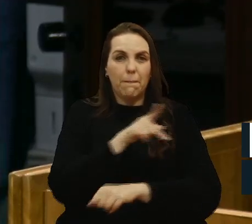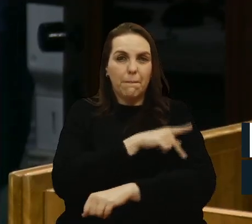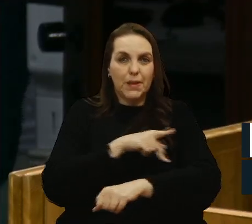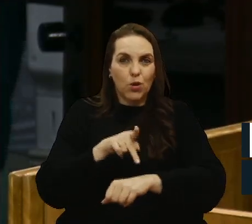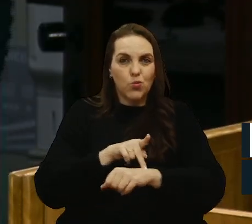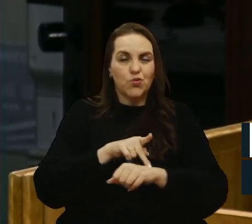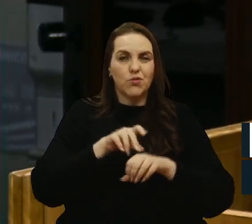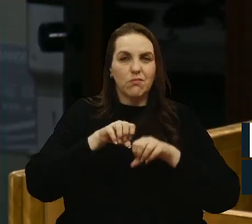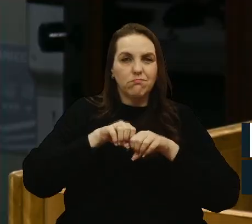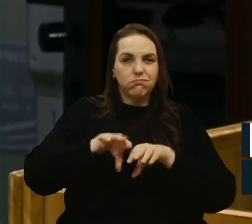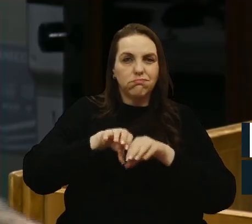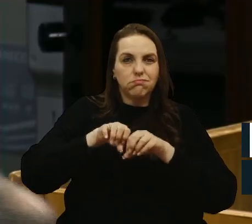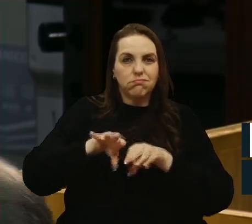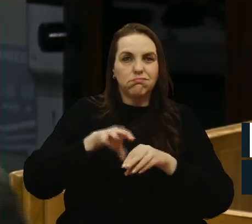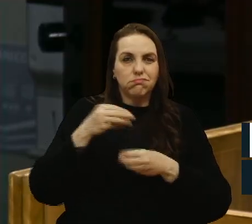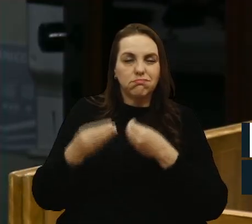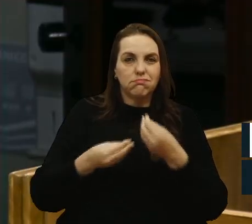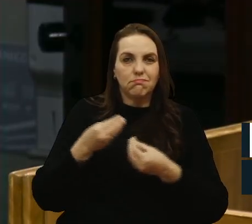pedagógico